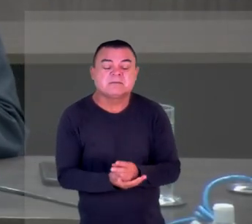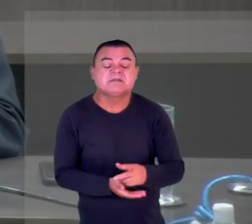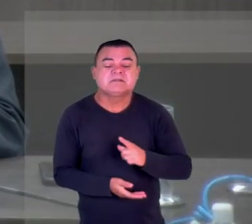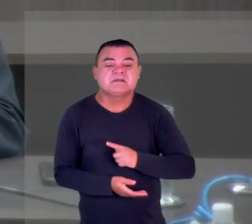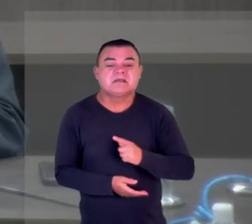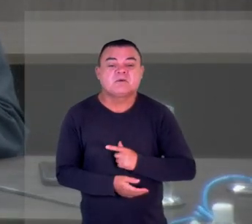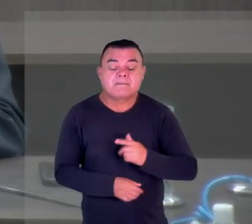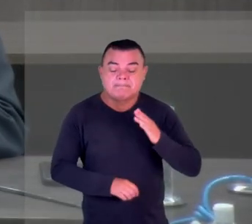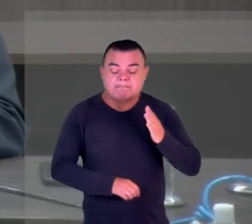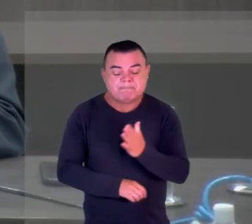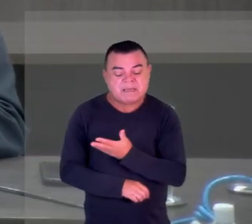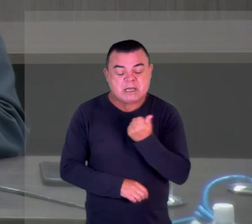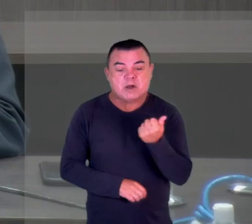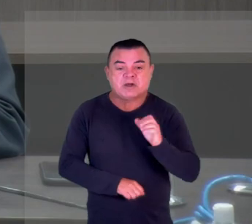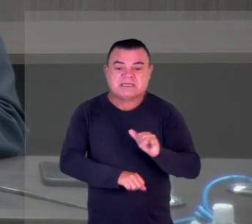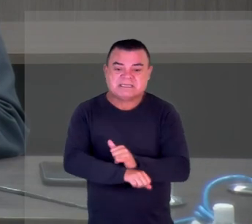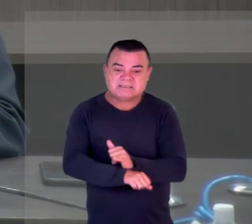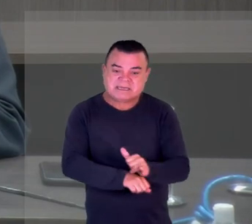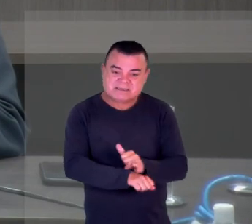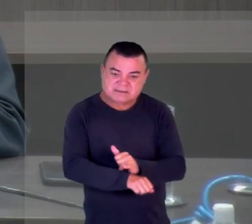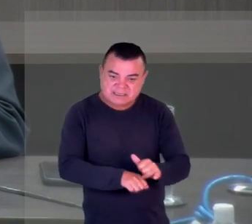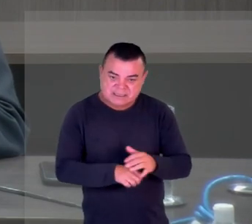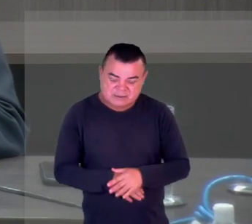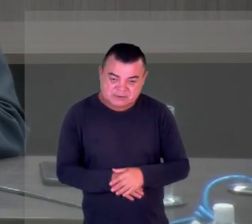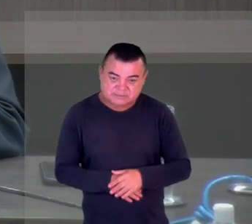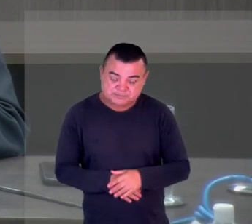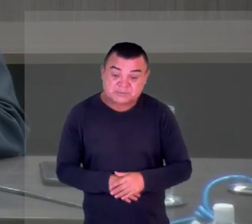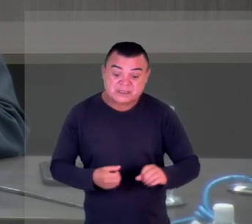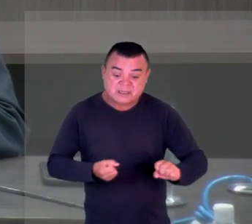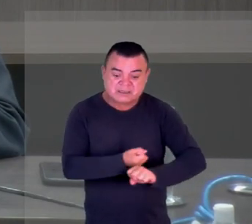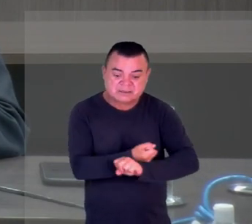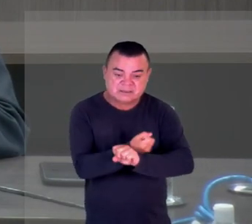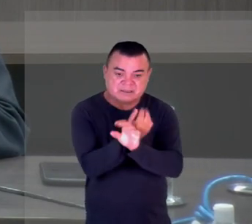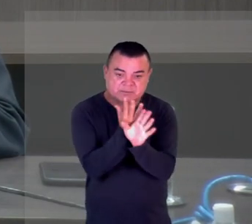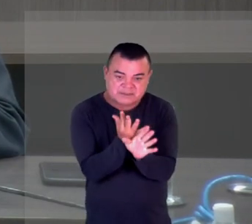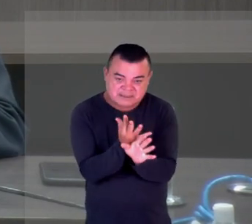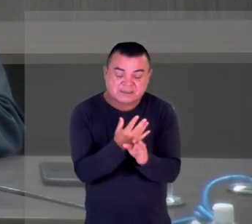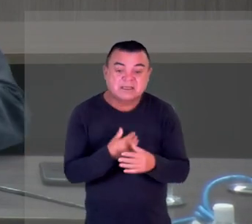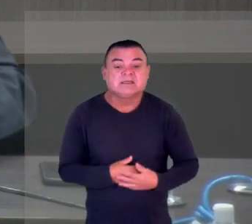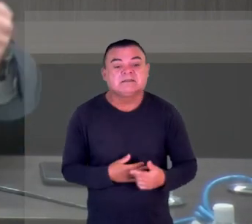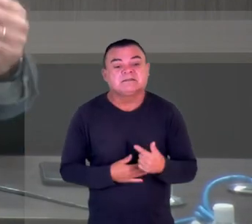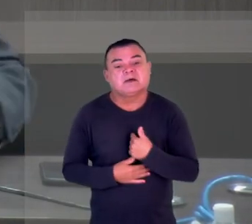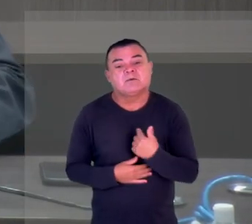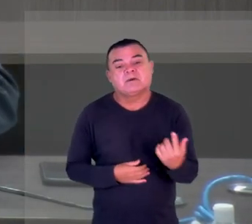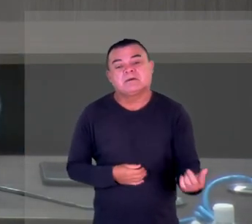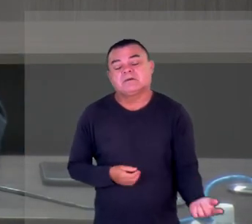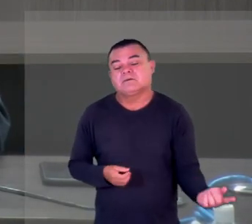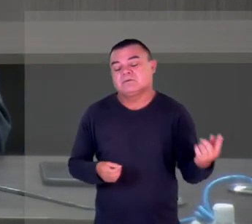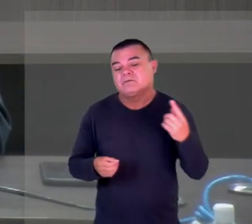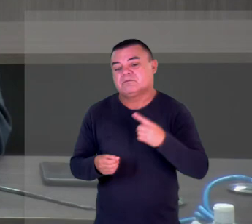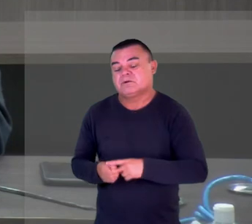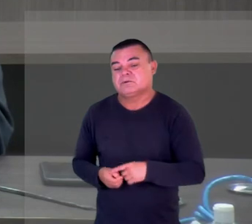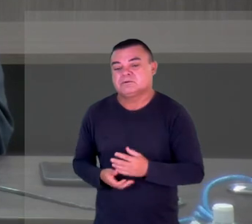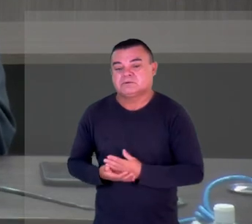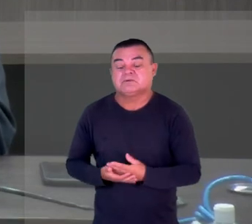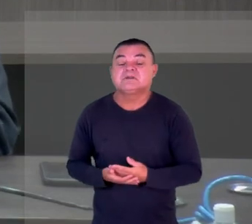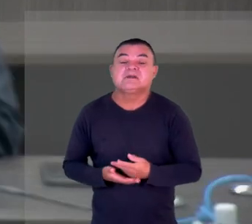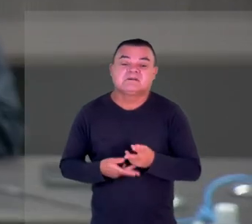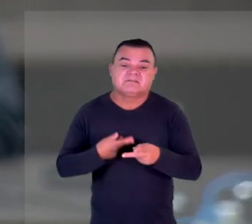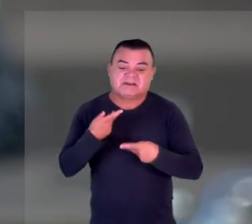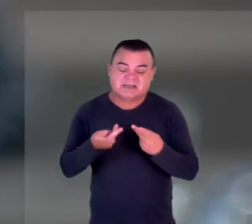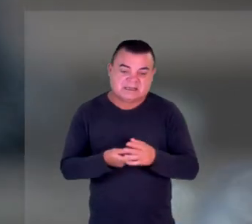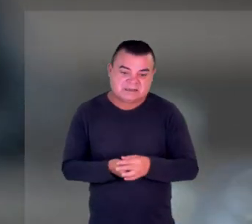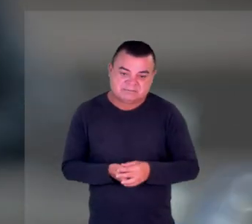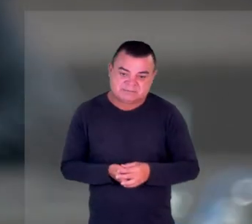e resolutiva eh a interdisciplinariedade Ou seja eu volto ao início da minha fala não é